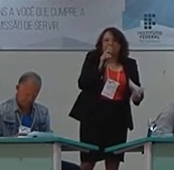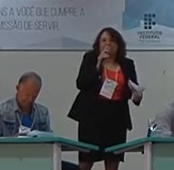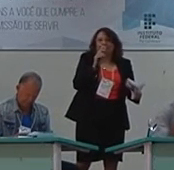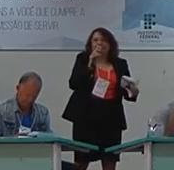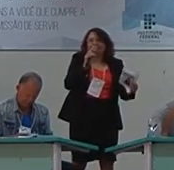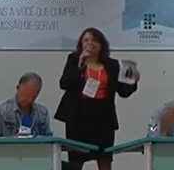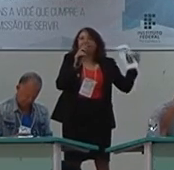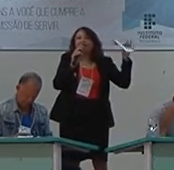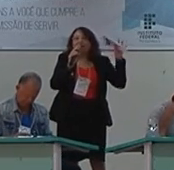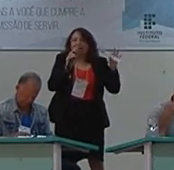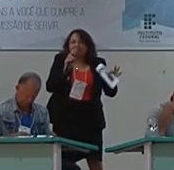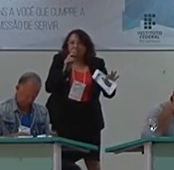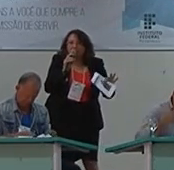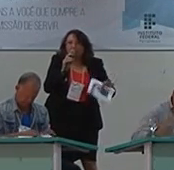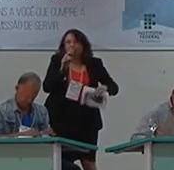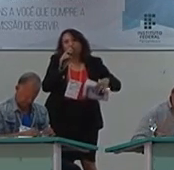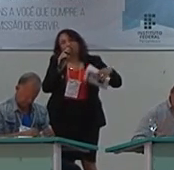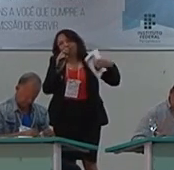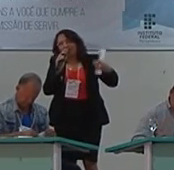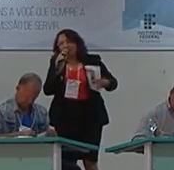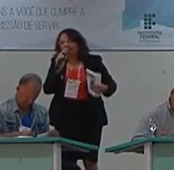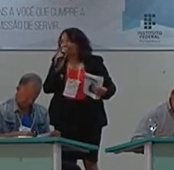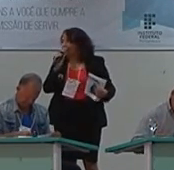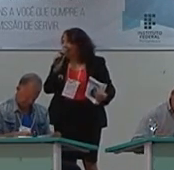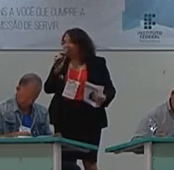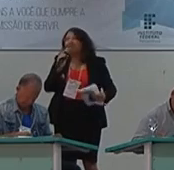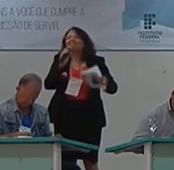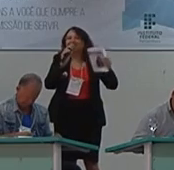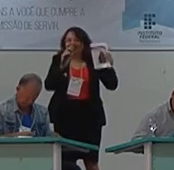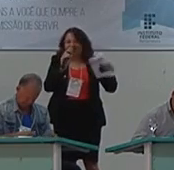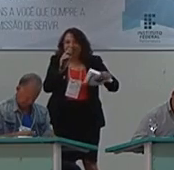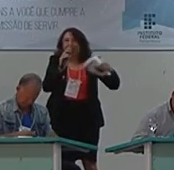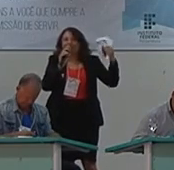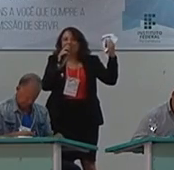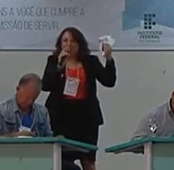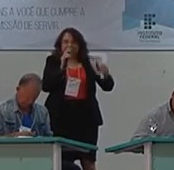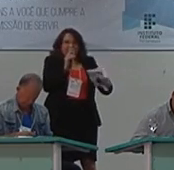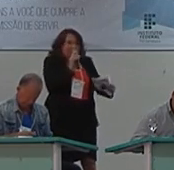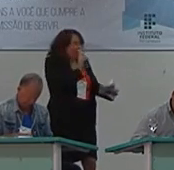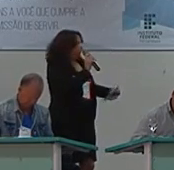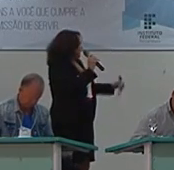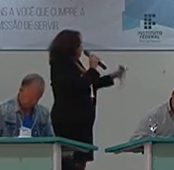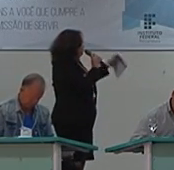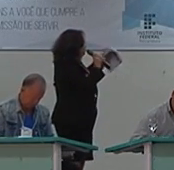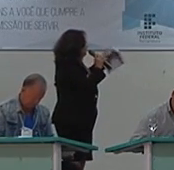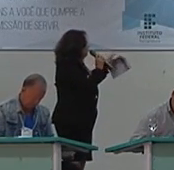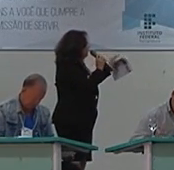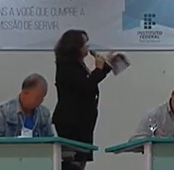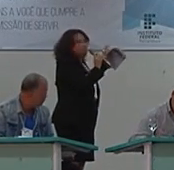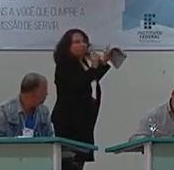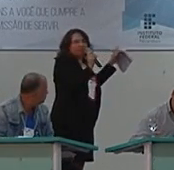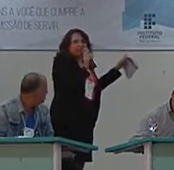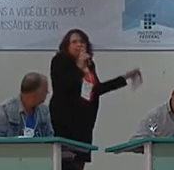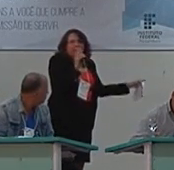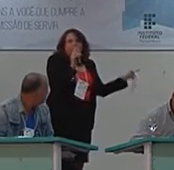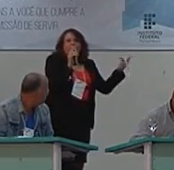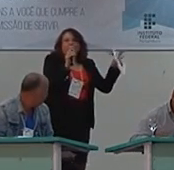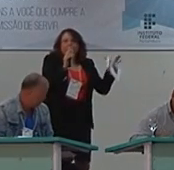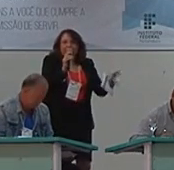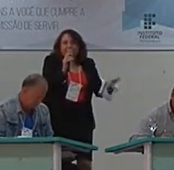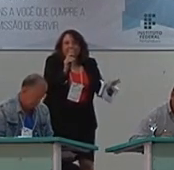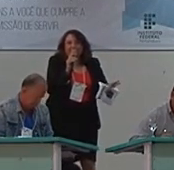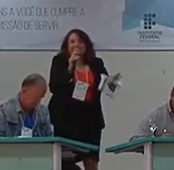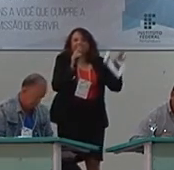cultura, esporte e lazer. Essas propostas mais detalhadas estão no nosso Face. Nós trabalharemos com